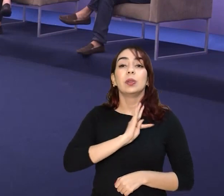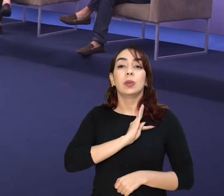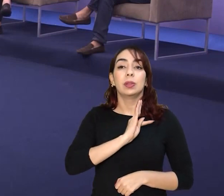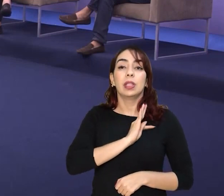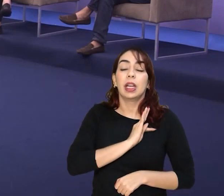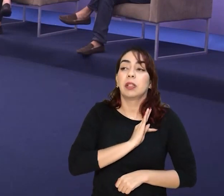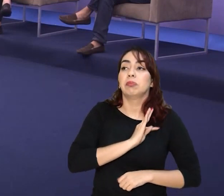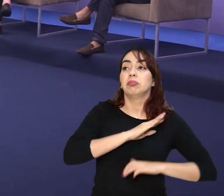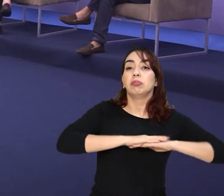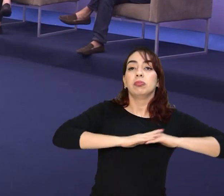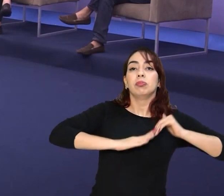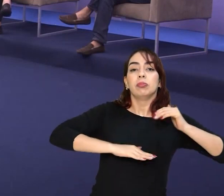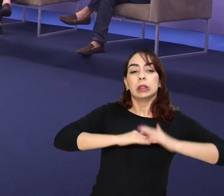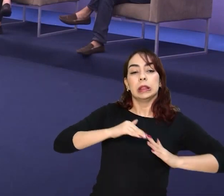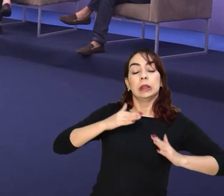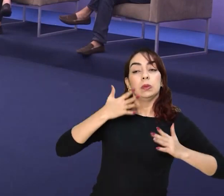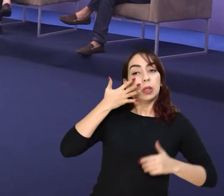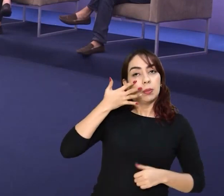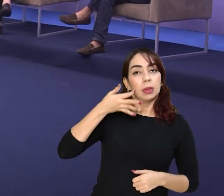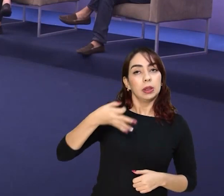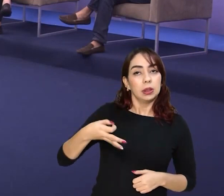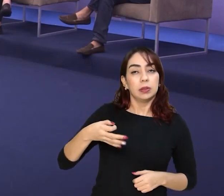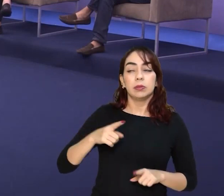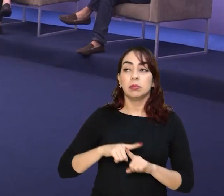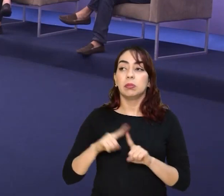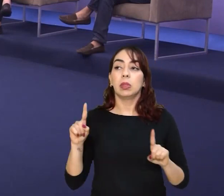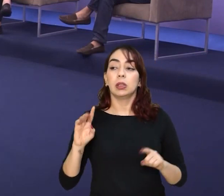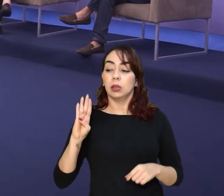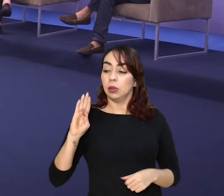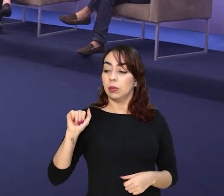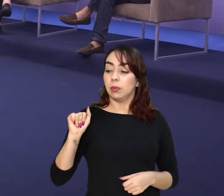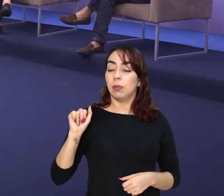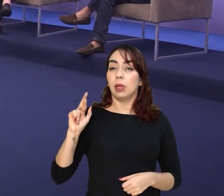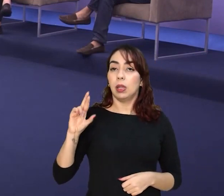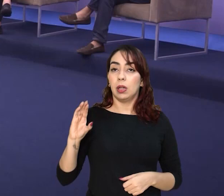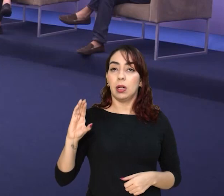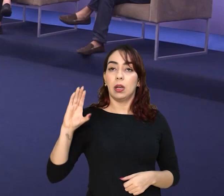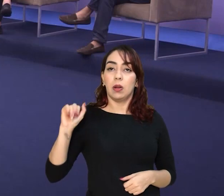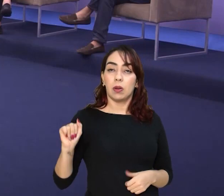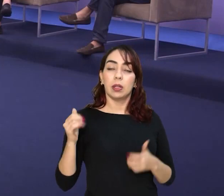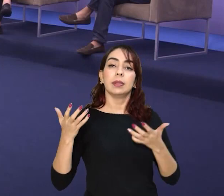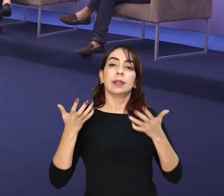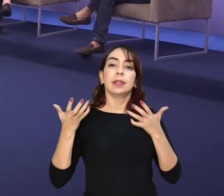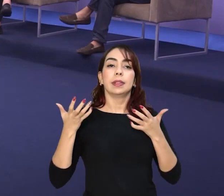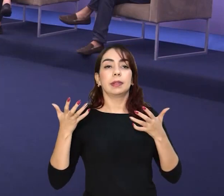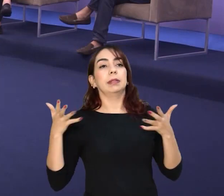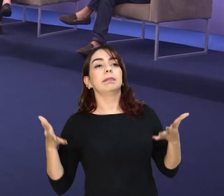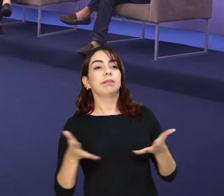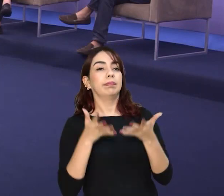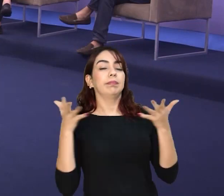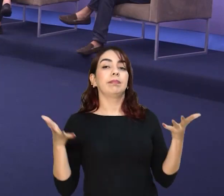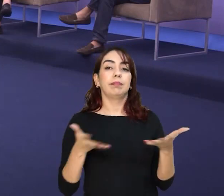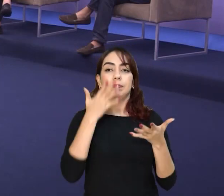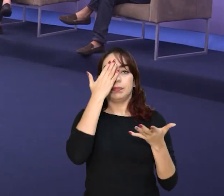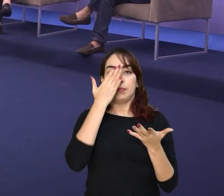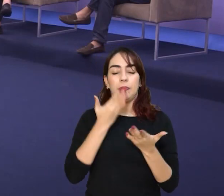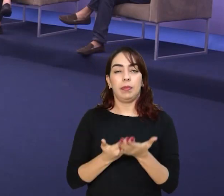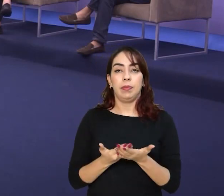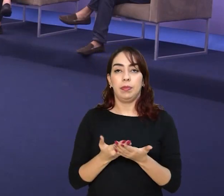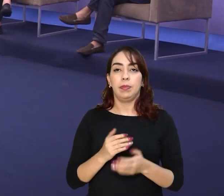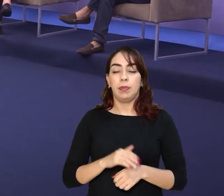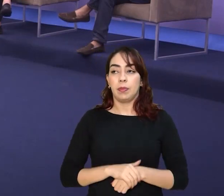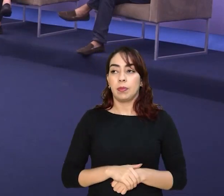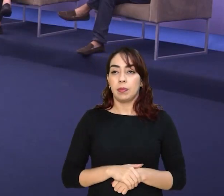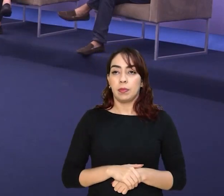o Vojvoda não está nem aí. Ele tira mesmo. O Barroca quis prestigiar, porque o Bruno, muita gente estava pedindo, ó, tem que colocar o Bruno Ferreira, tá, mas o Richard foi